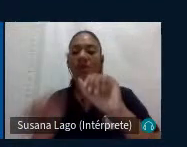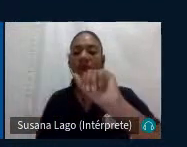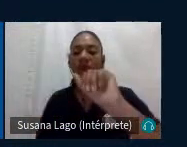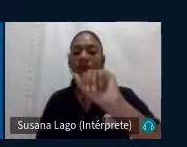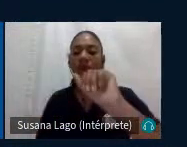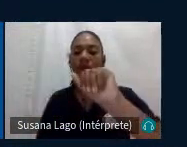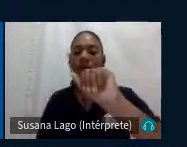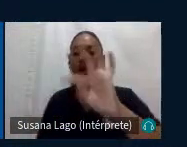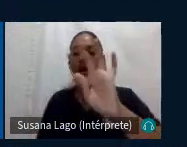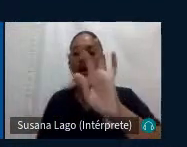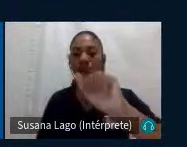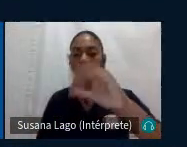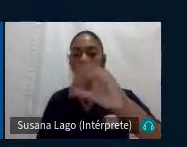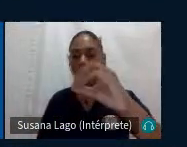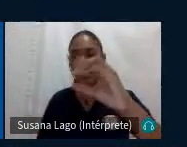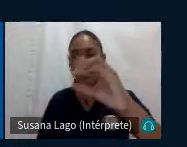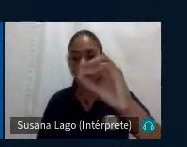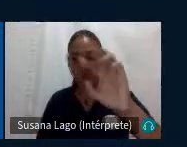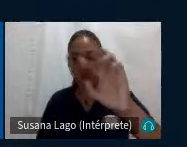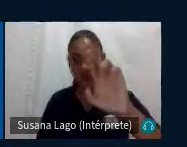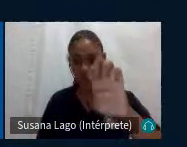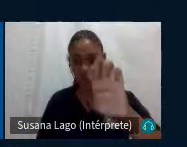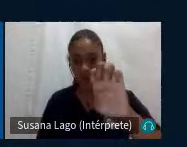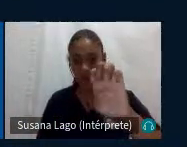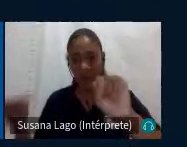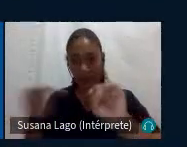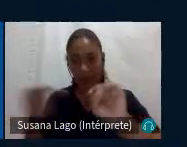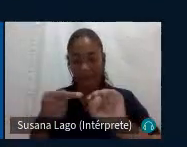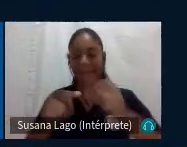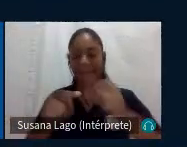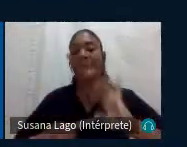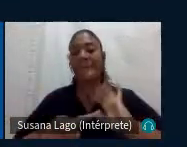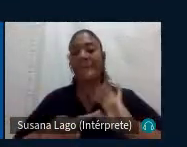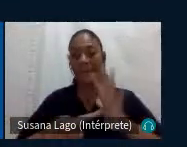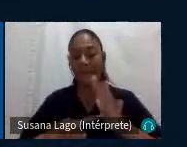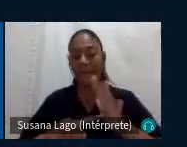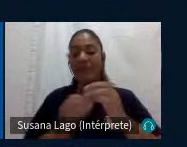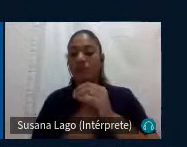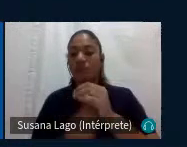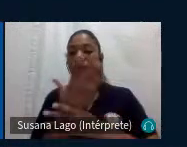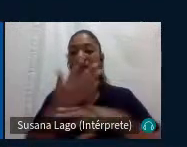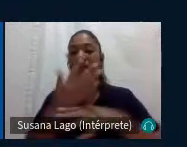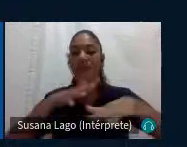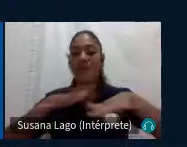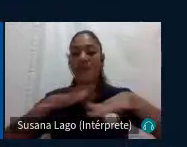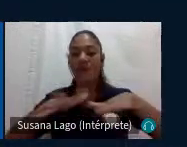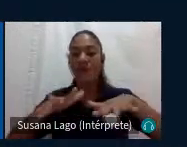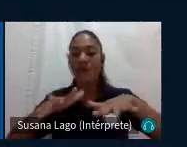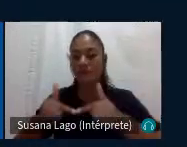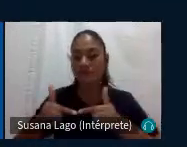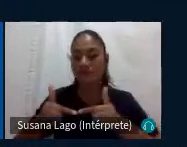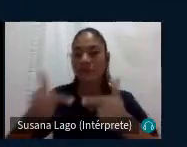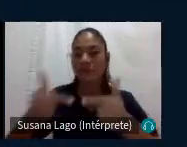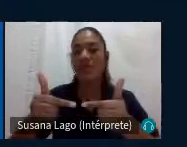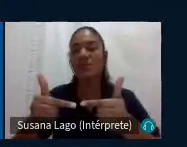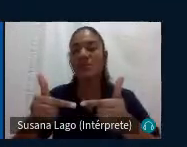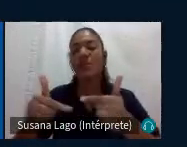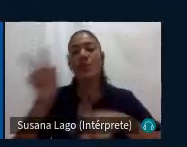é quem vão, que geralmente são motores, eles é quem vão gerar o movimento, gerar a ação que a gente vê.